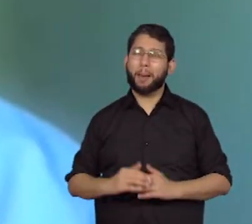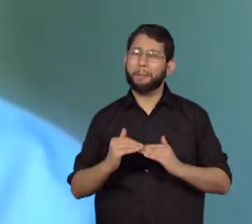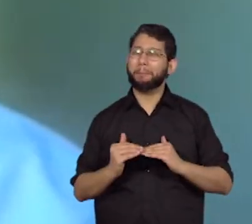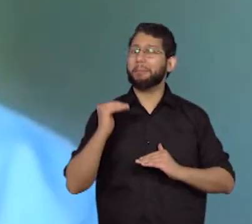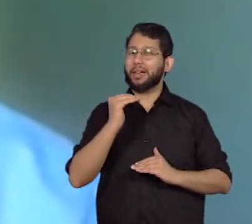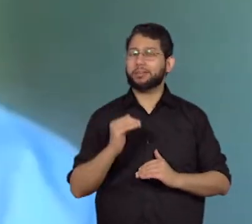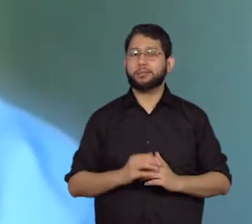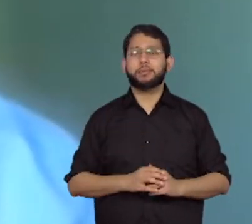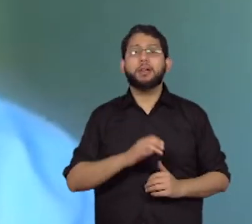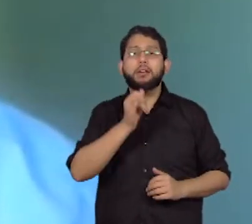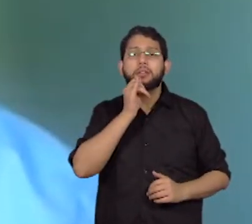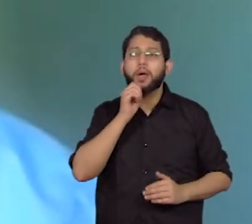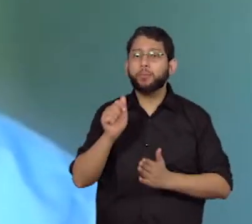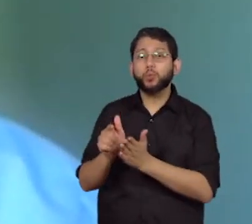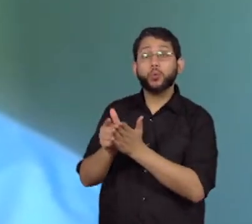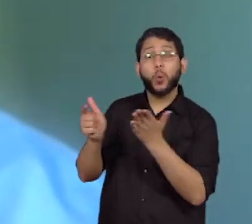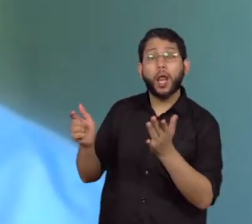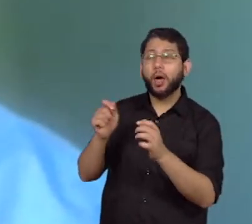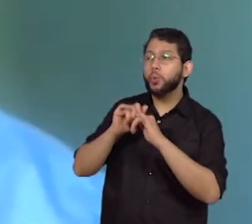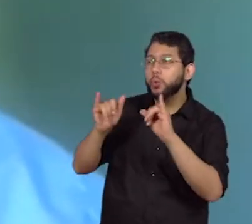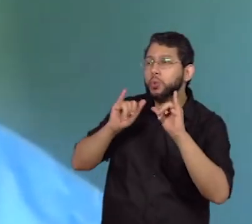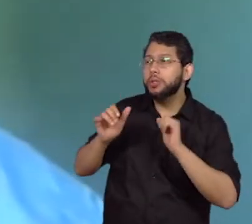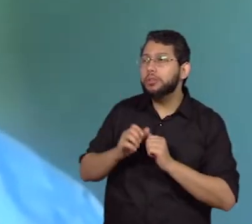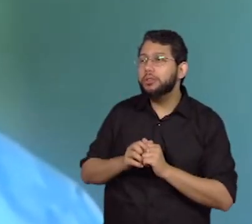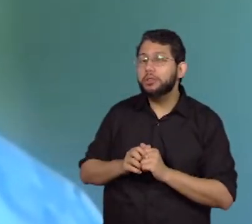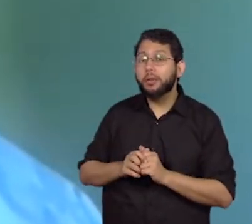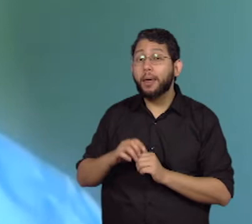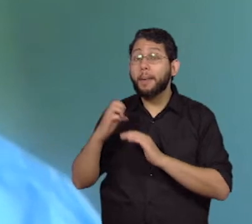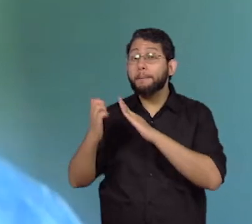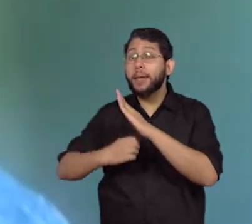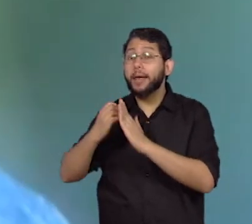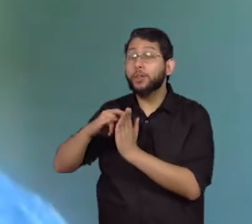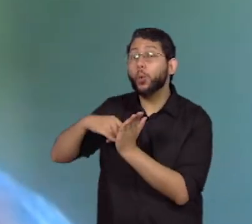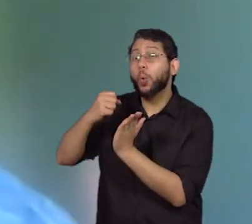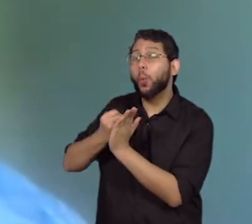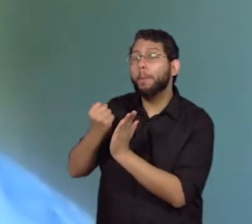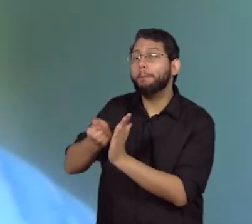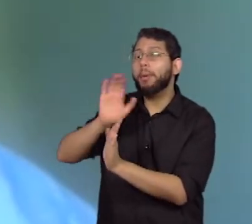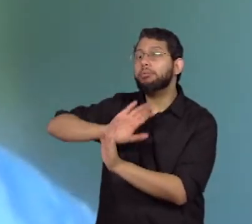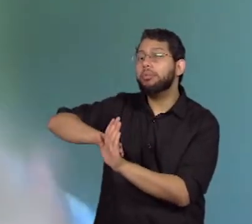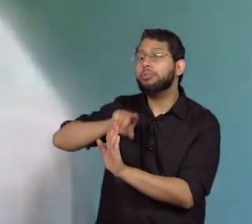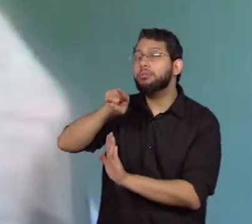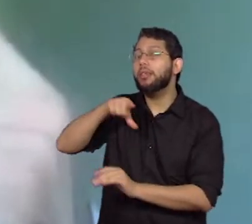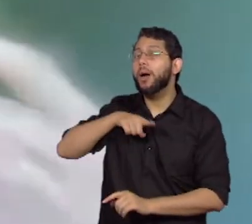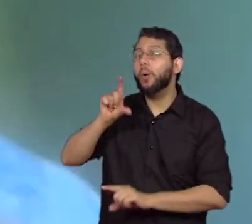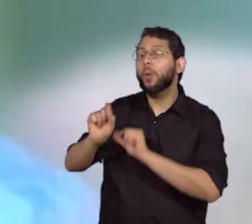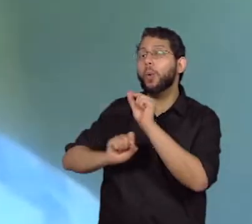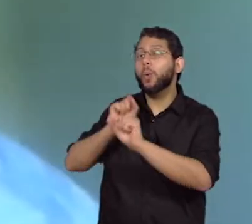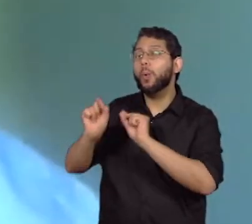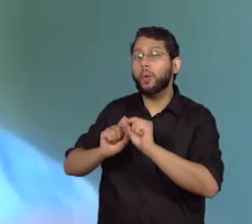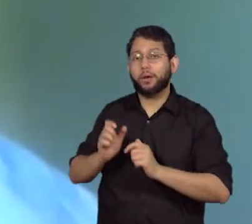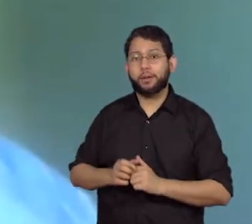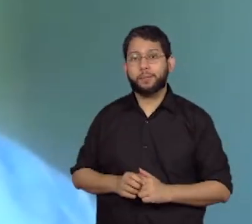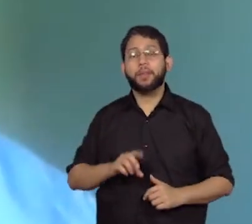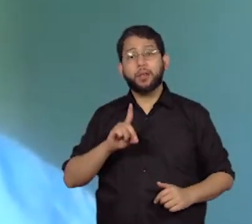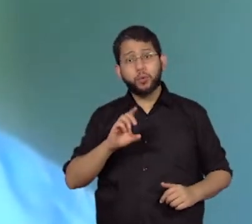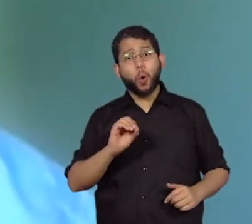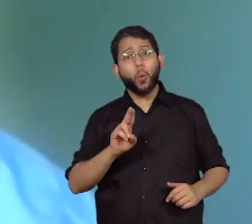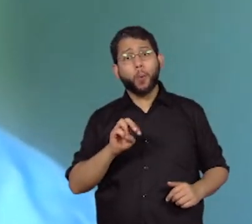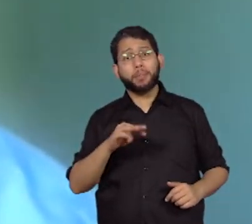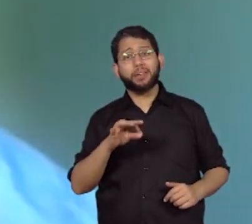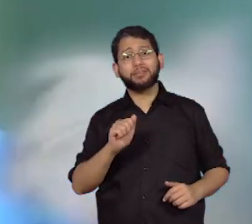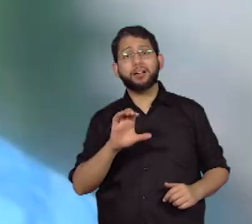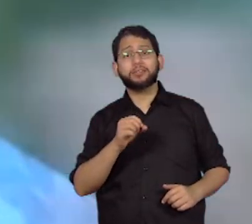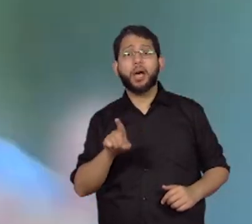Leia notícia de jornal, leia documentação da empresa. Hoje, essas grandes empresas